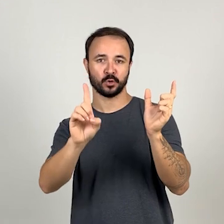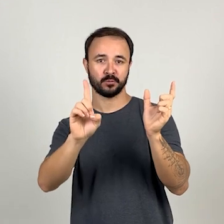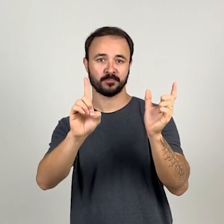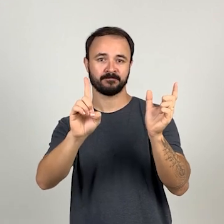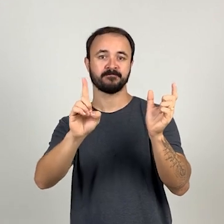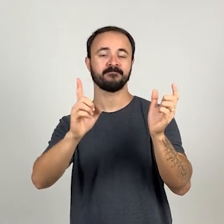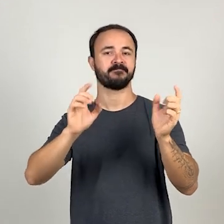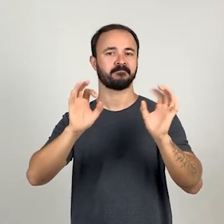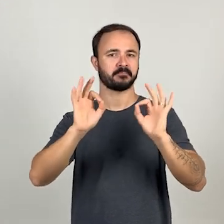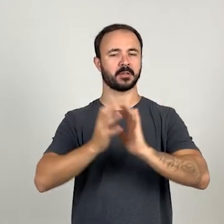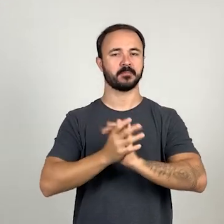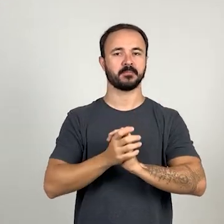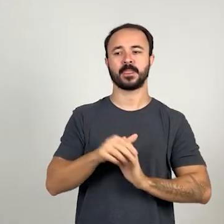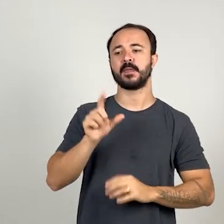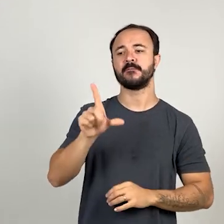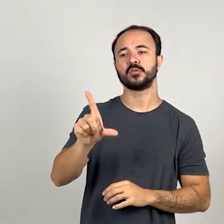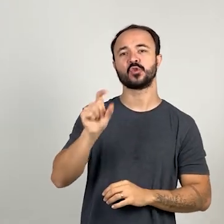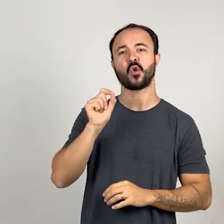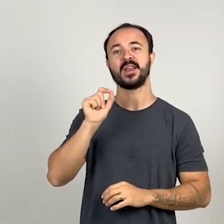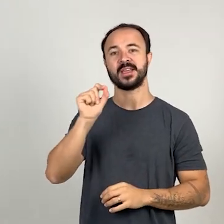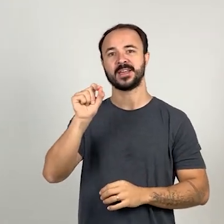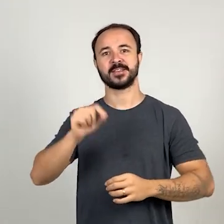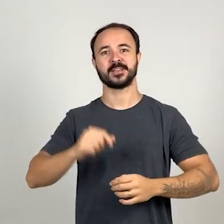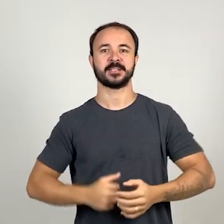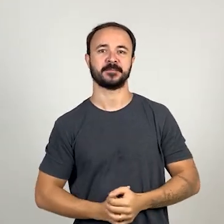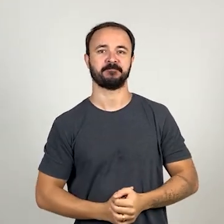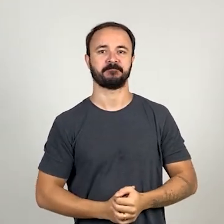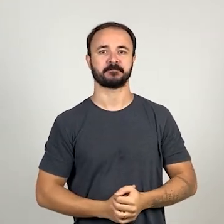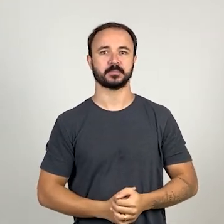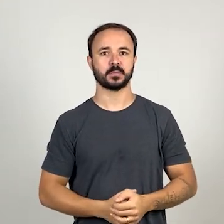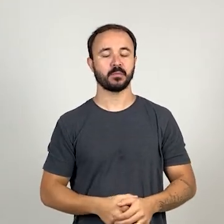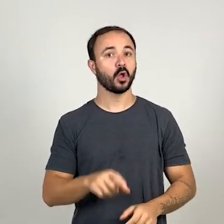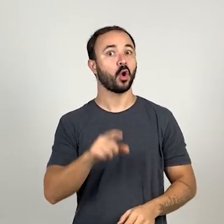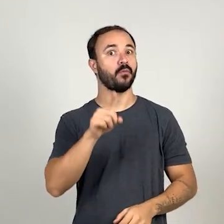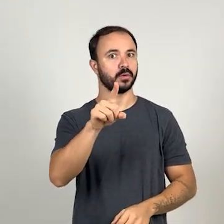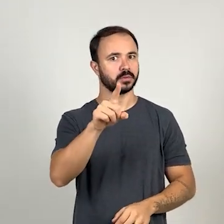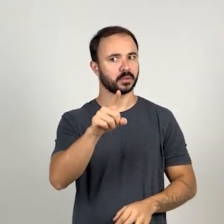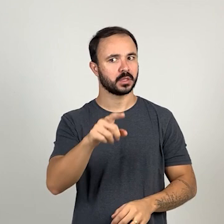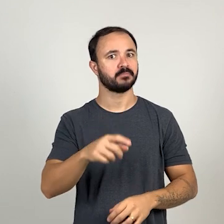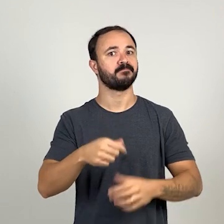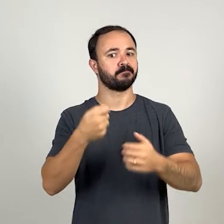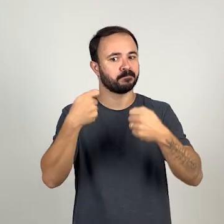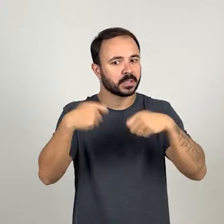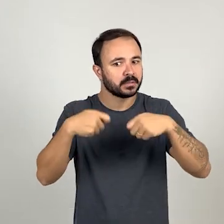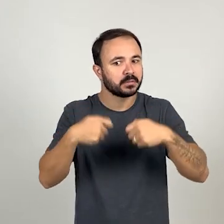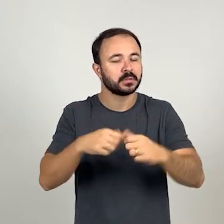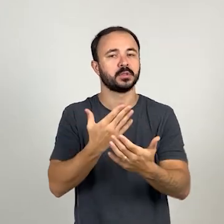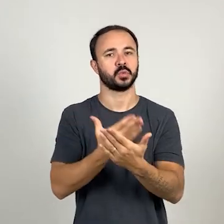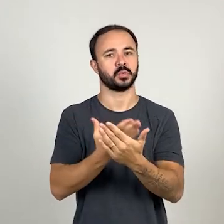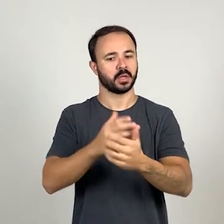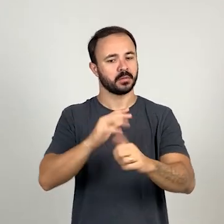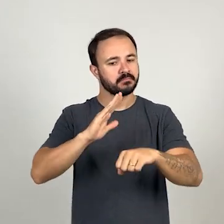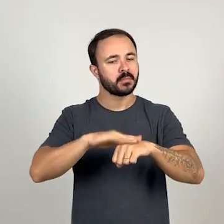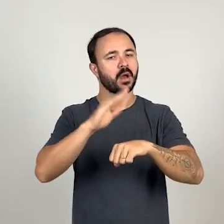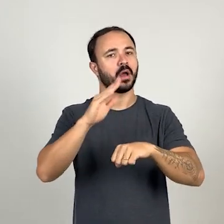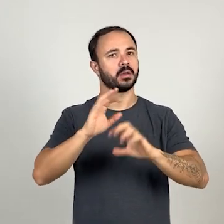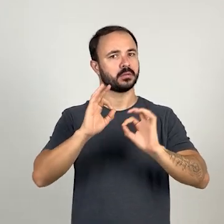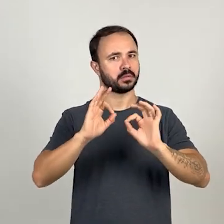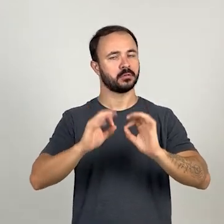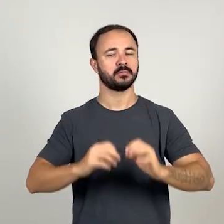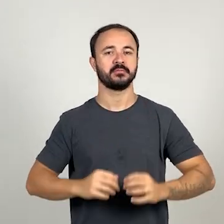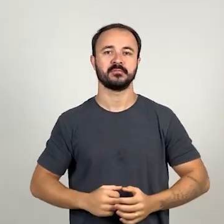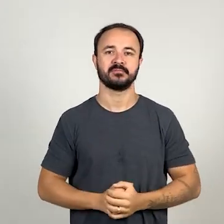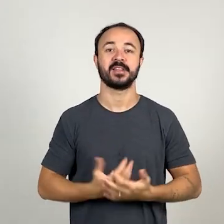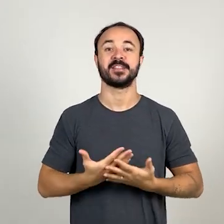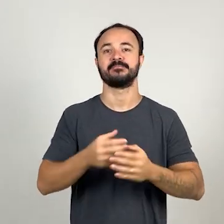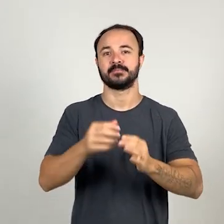um desses. Vou escolher o should. You should study more, guys. Vocês deveriam estudar mais, pessoal. Então é uma expressão de